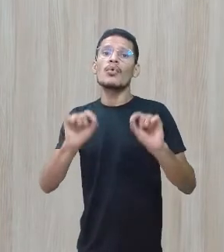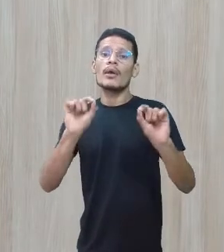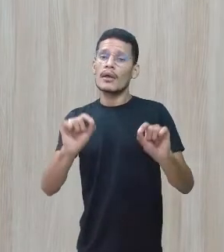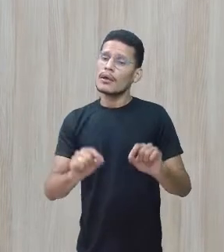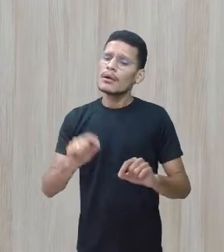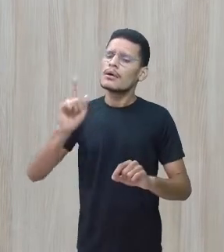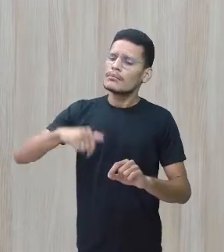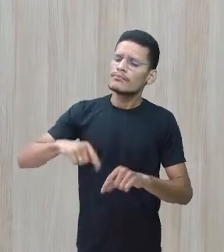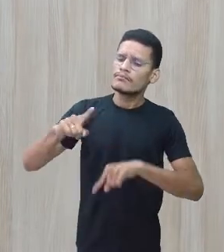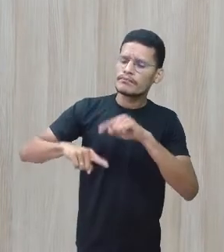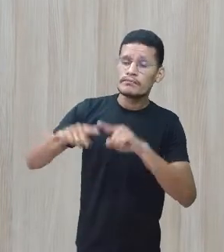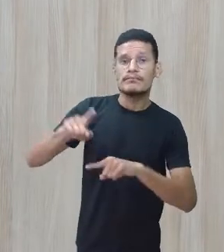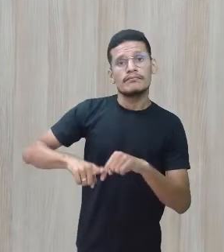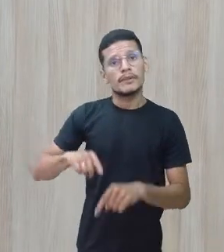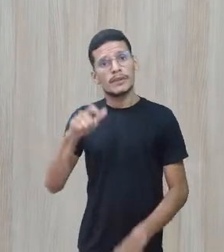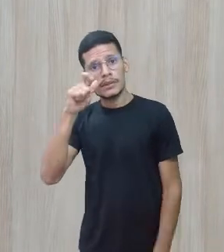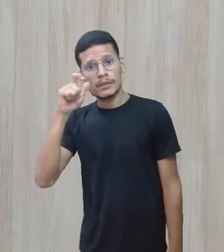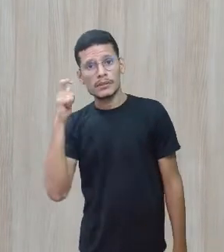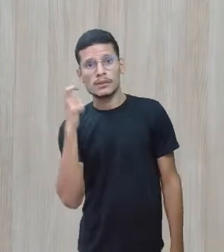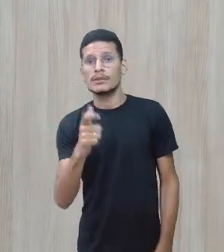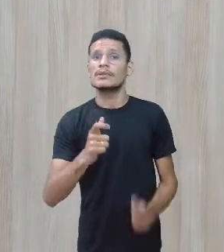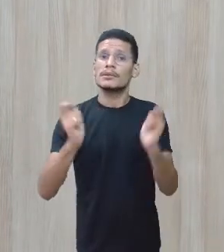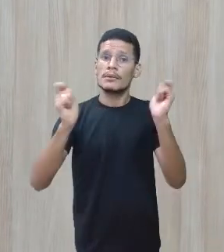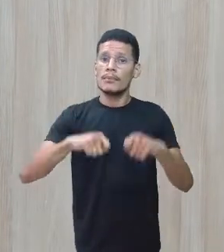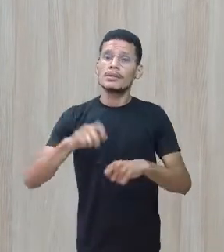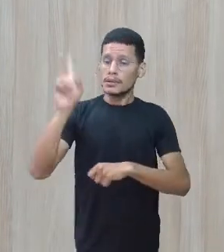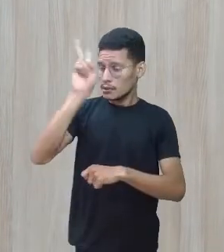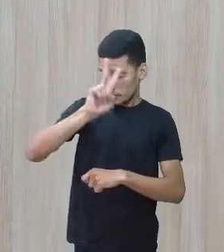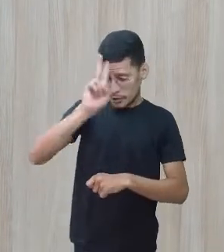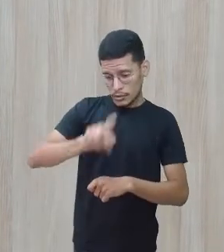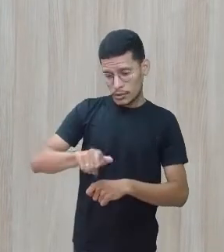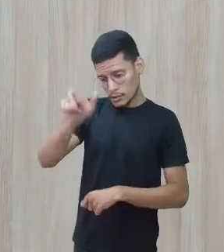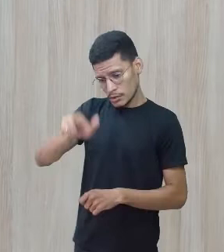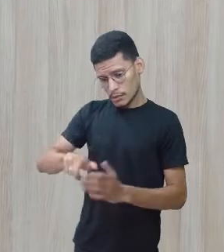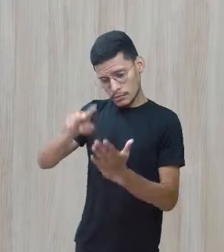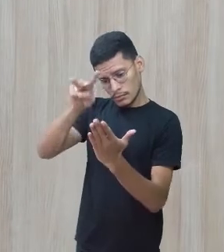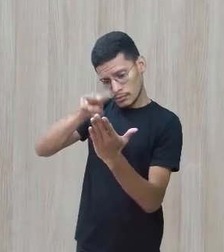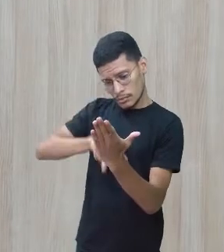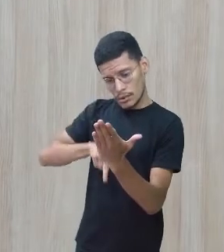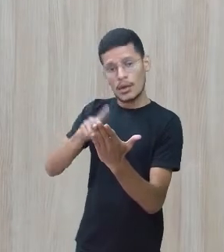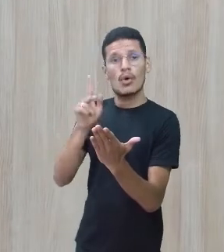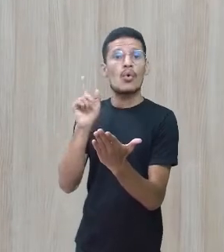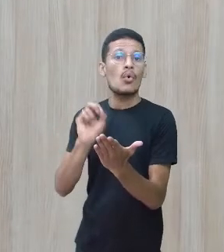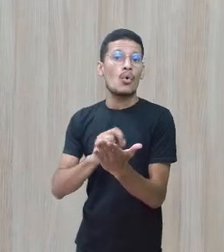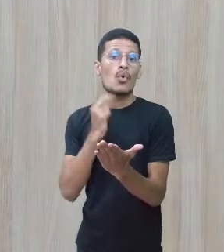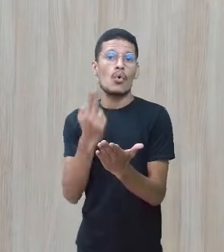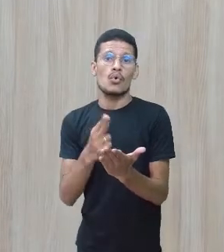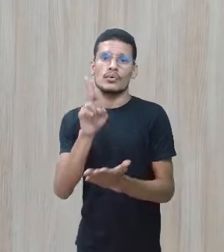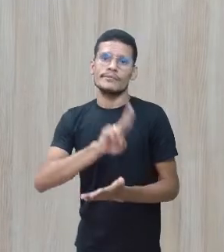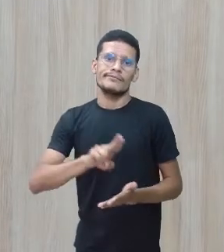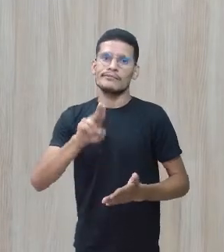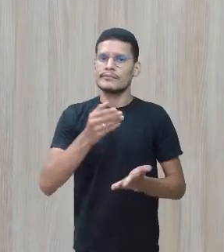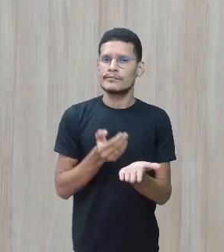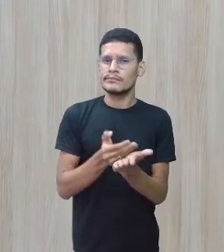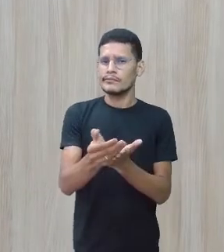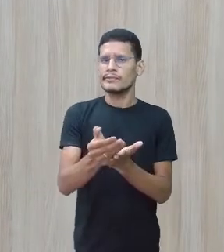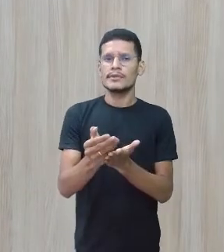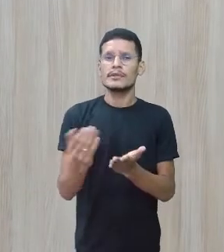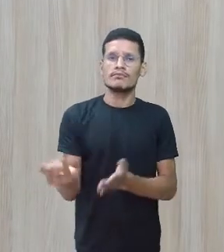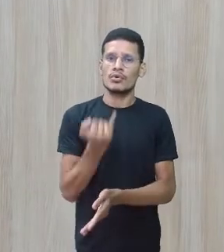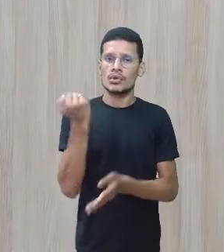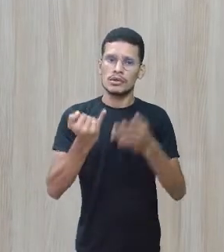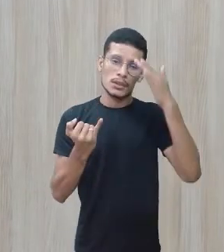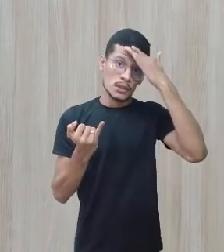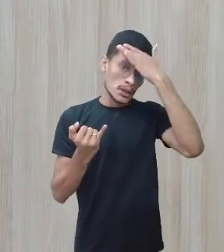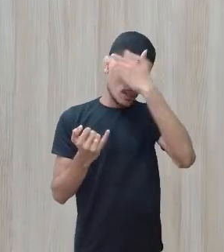interessantíssimo, porque ele pode relembrar o leitor de algo que ele leu, ou ele viu no comecinho e é essencial para que